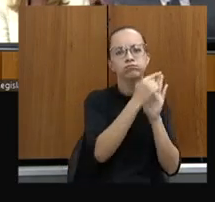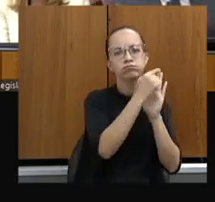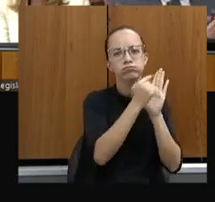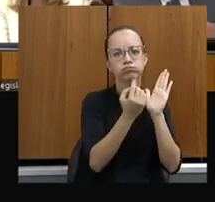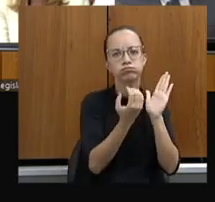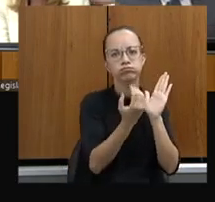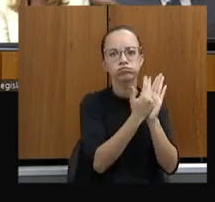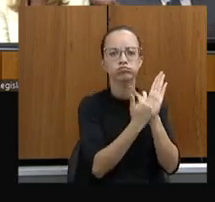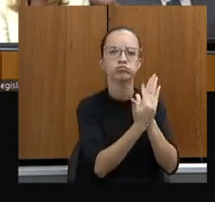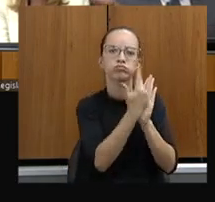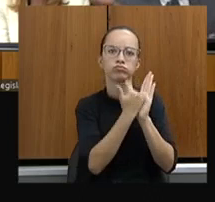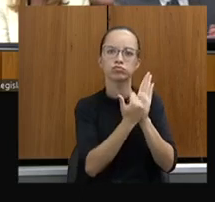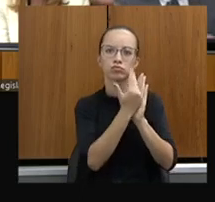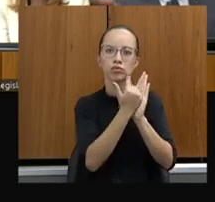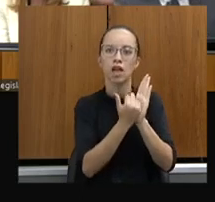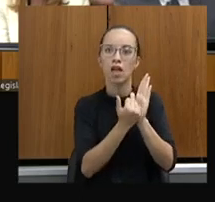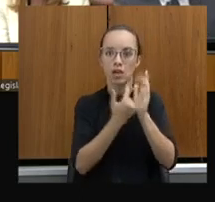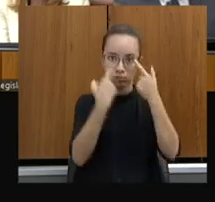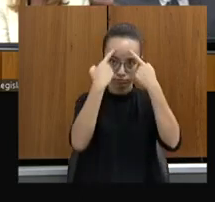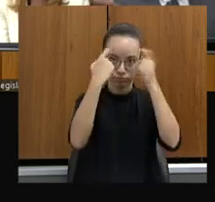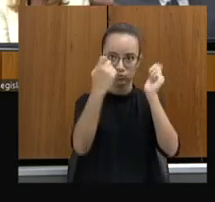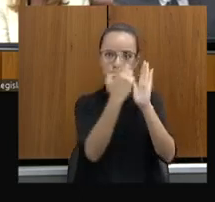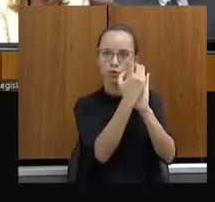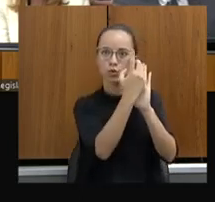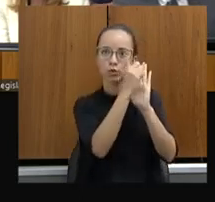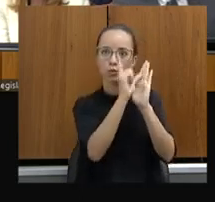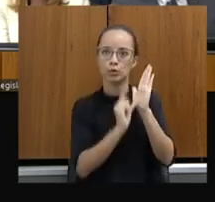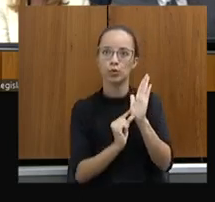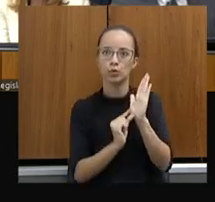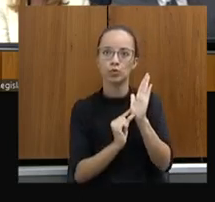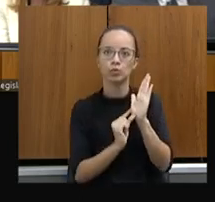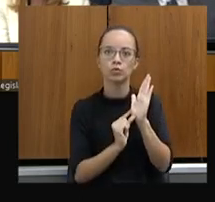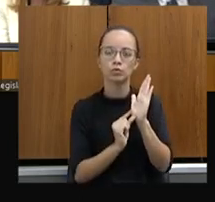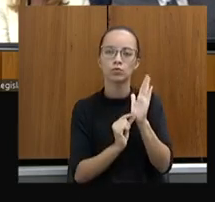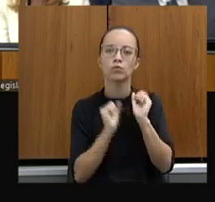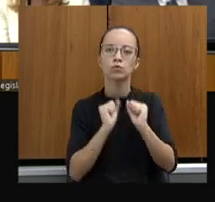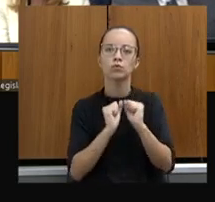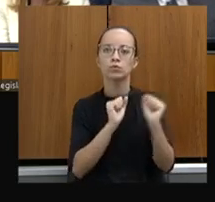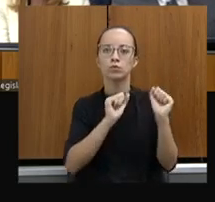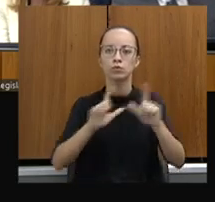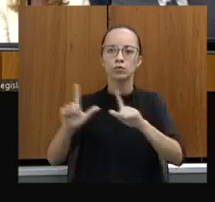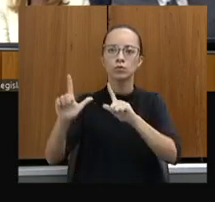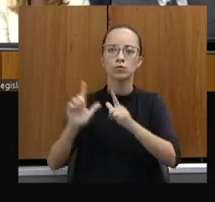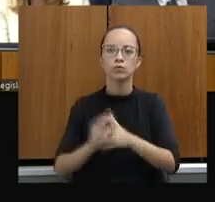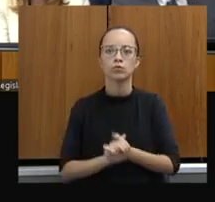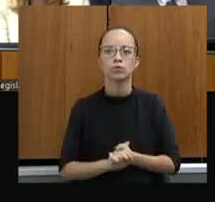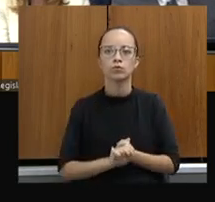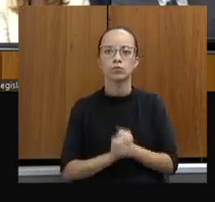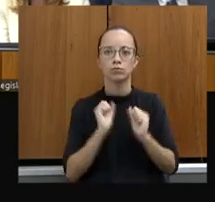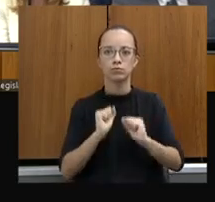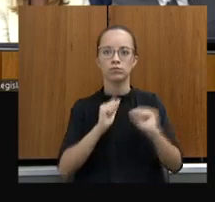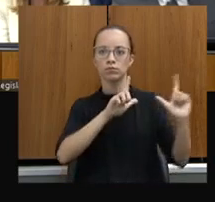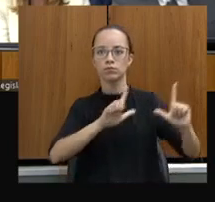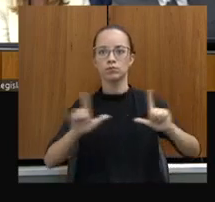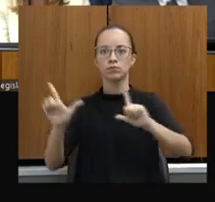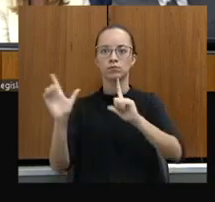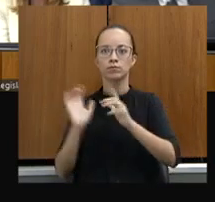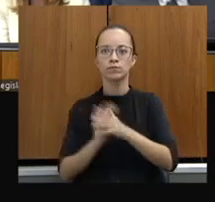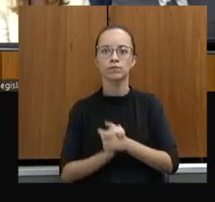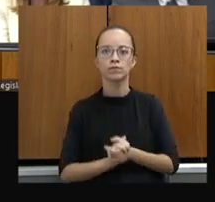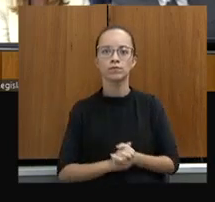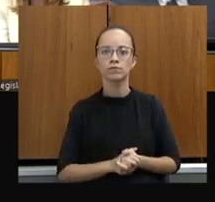caindo Vertigem novamente ao longo dos últimos anos pode passar por favor pode passar também